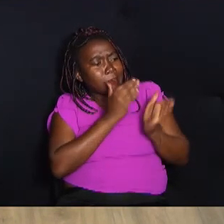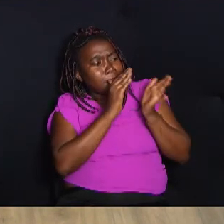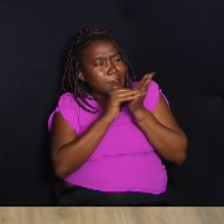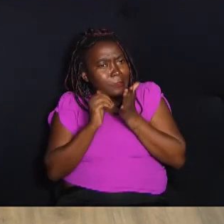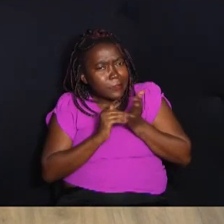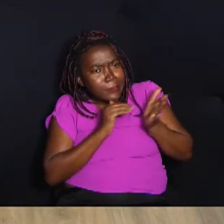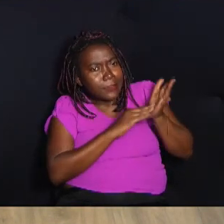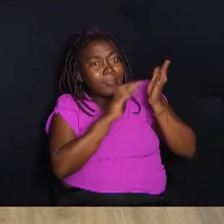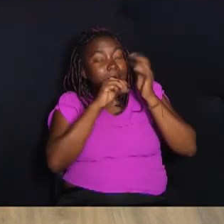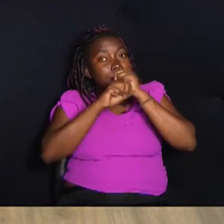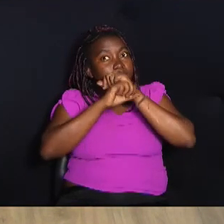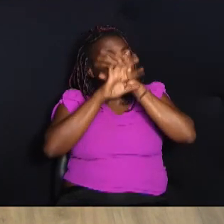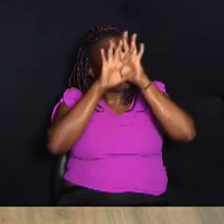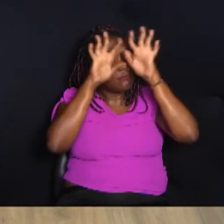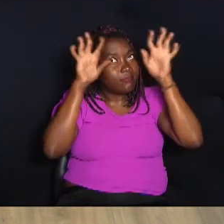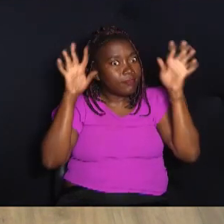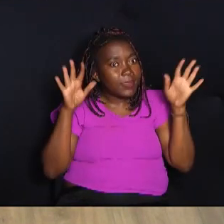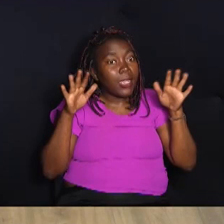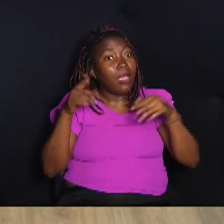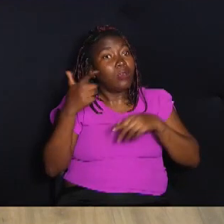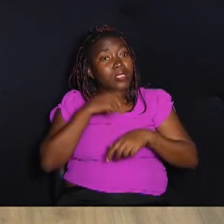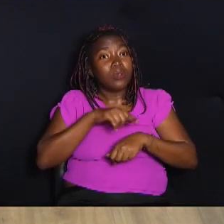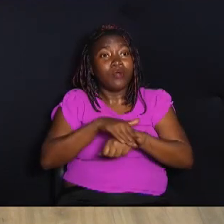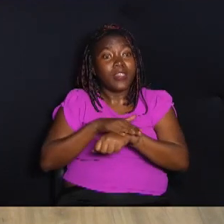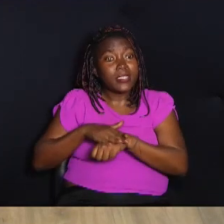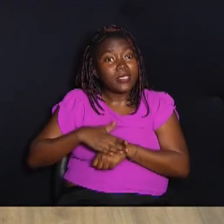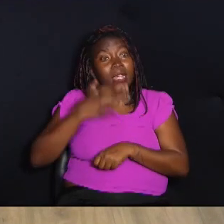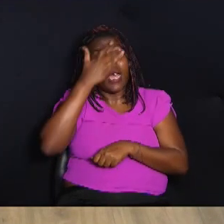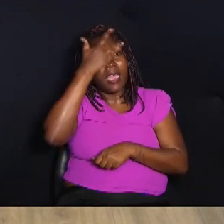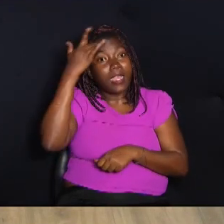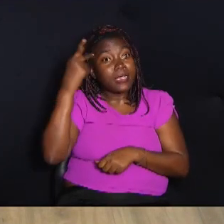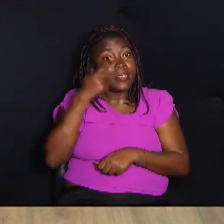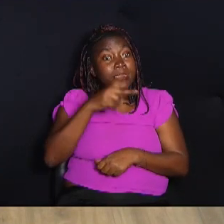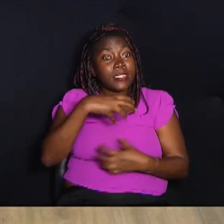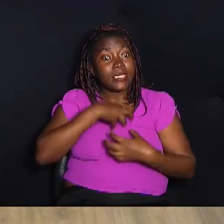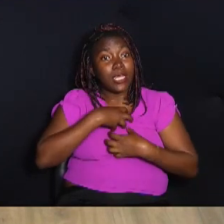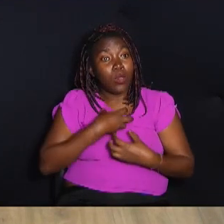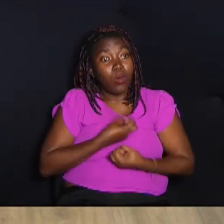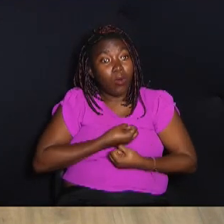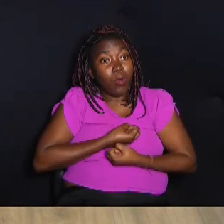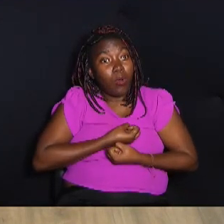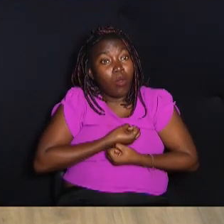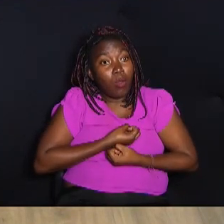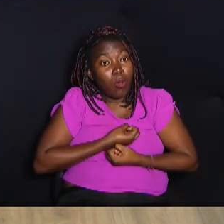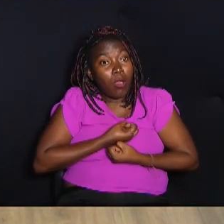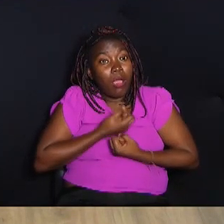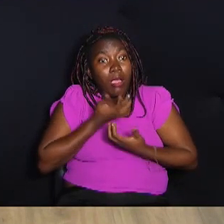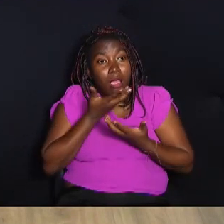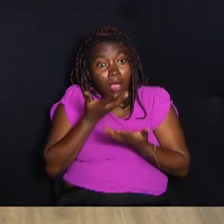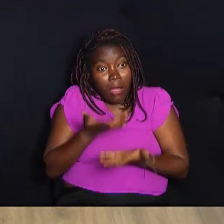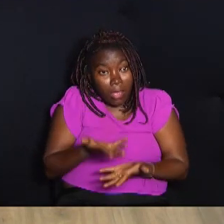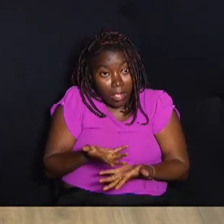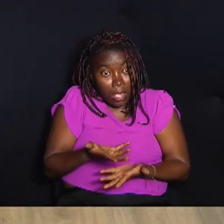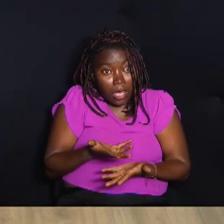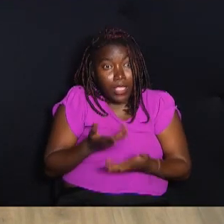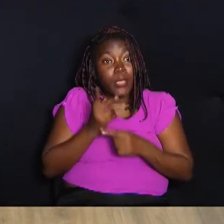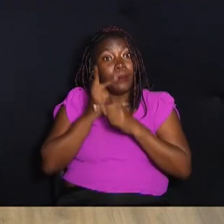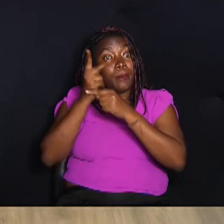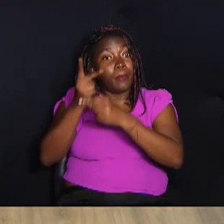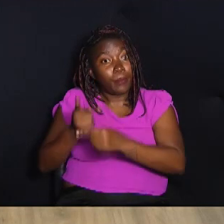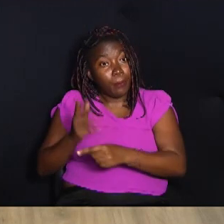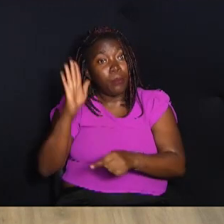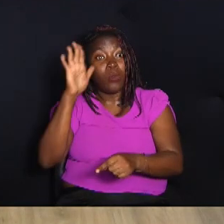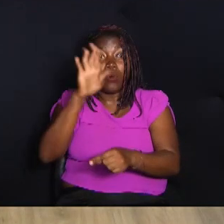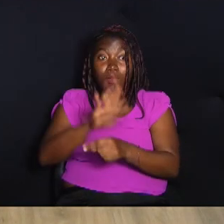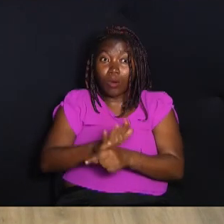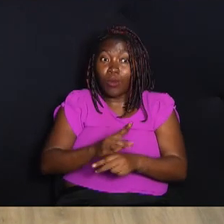que você consiga conversar com as pessoas, o seu sentimento, que você consiga externar e procurar uma ajuda aí,